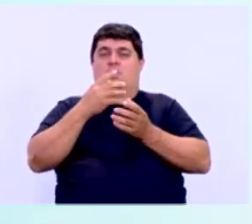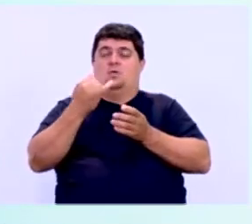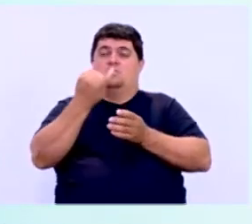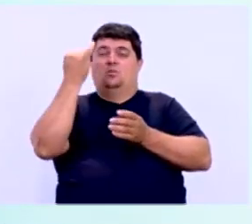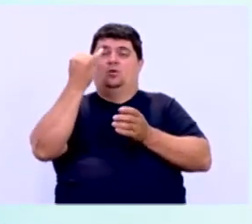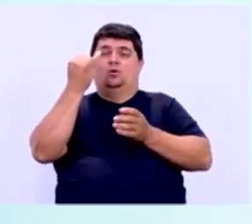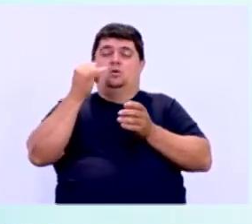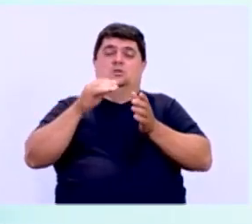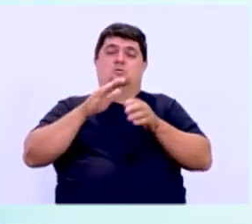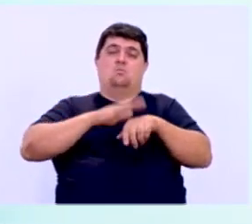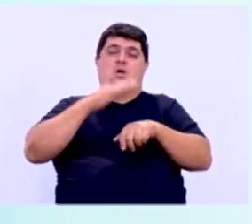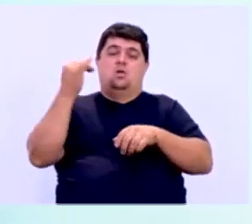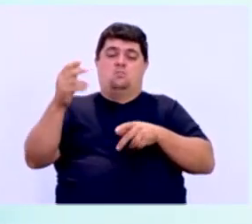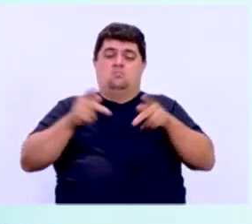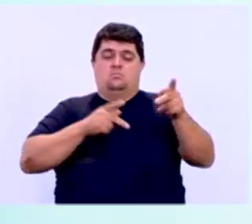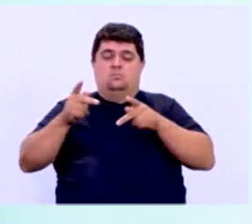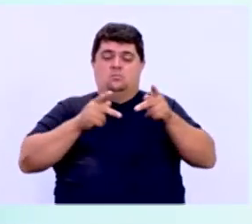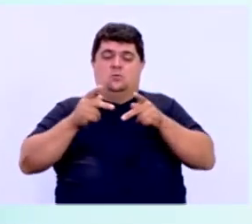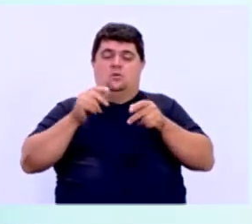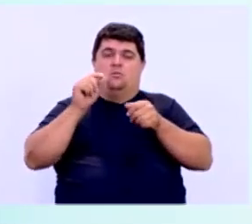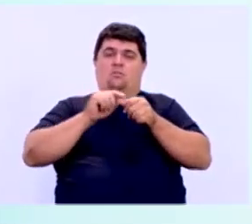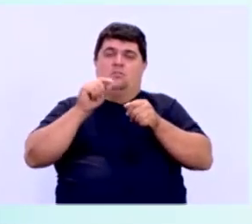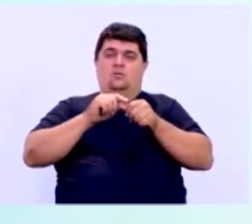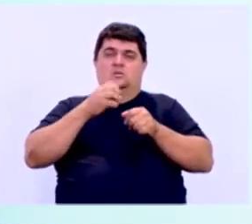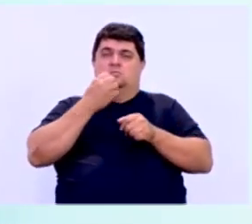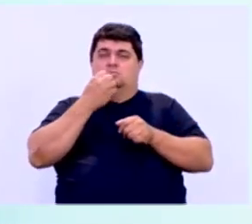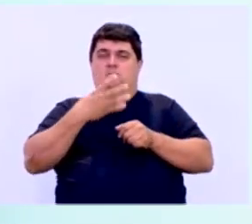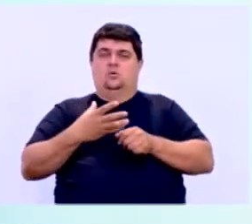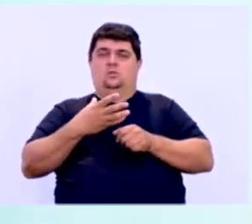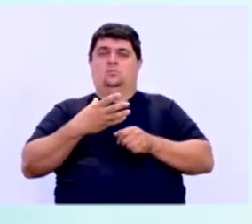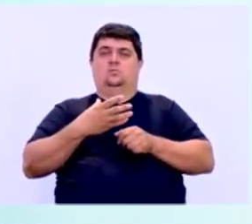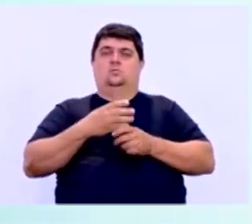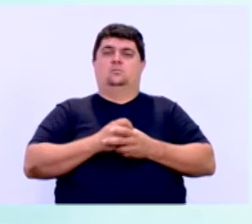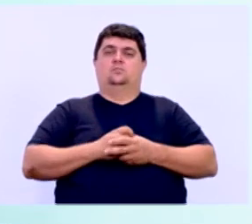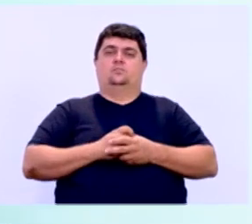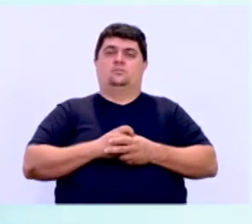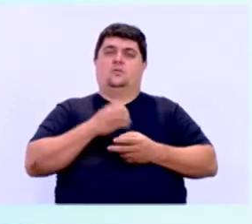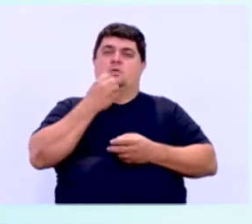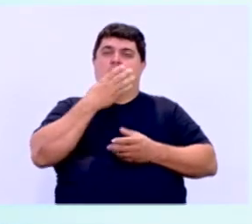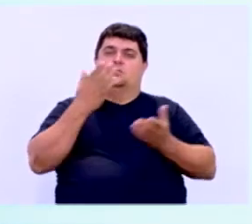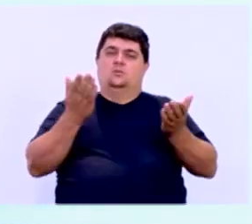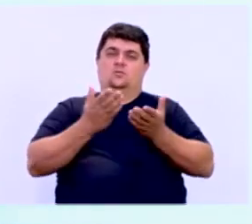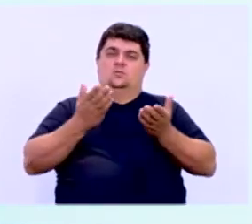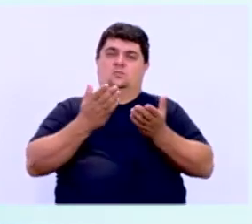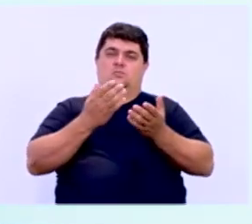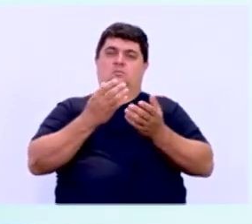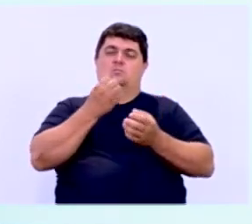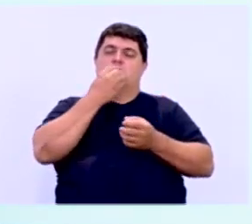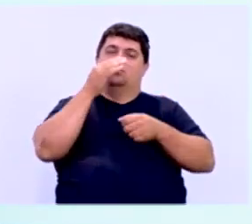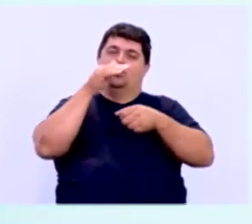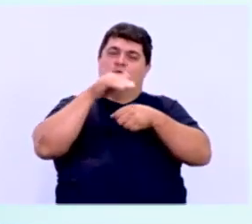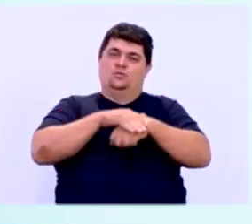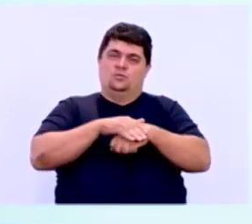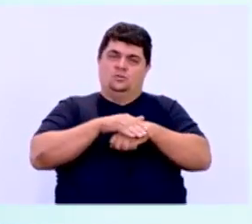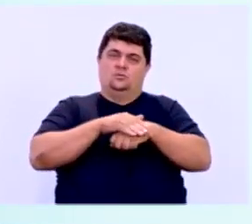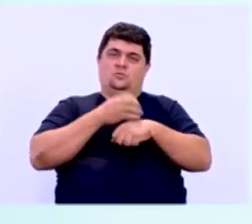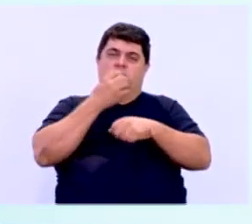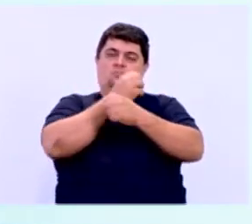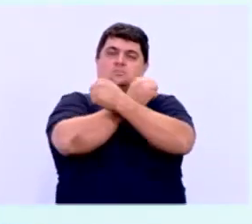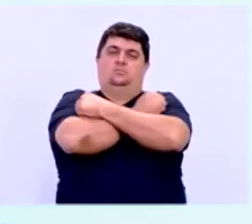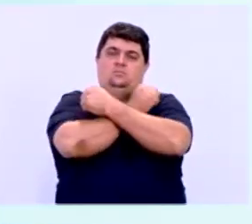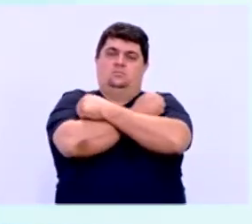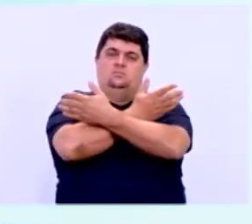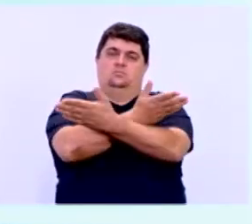planejamento financeiro ele seja realizado de forma eficiente e eficaz, tá? Por hoje eu quero deixar o meu boa noite, quero deixar um